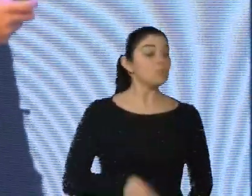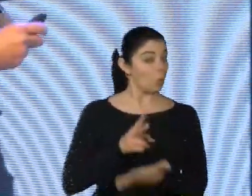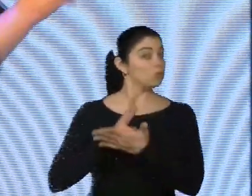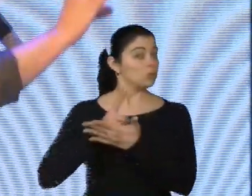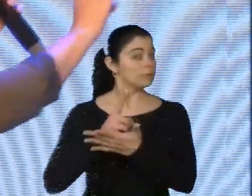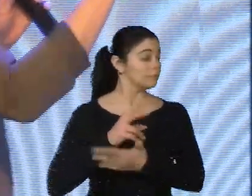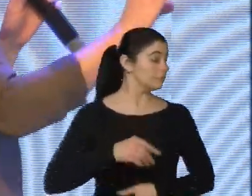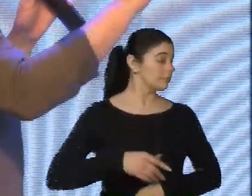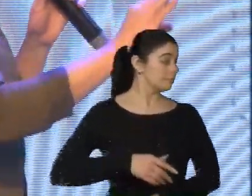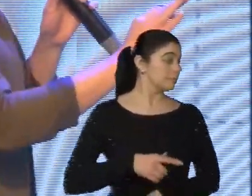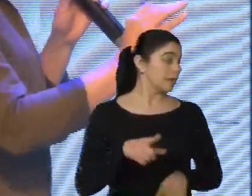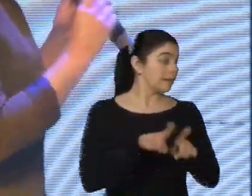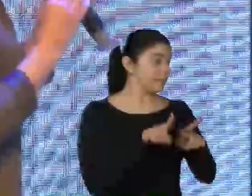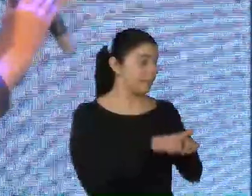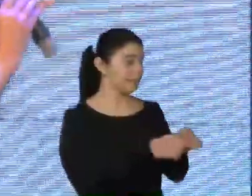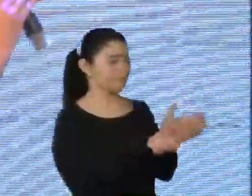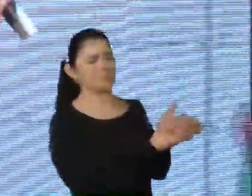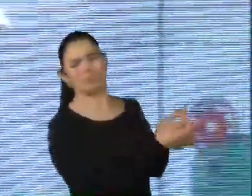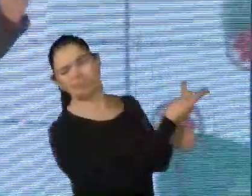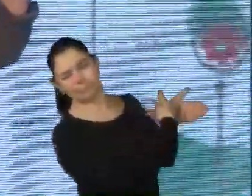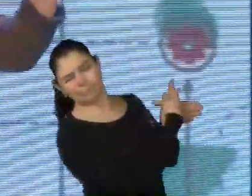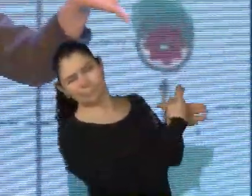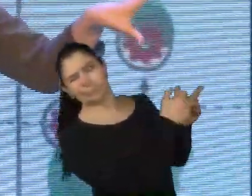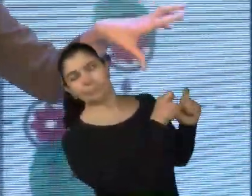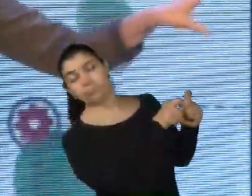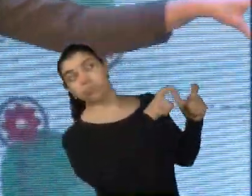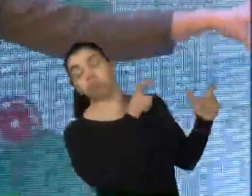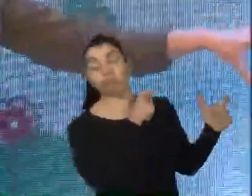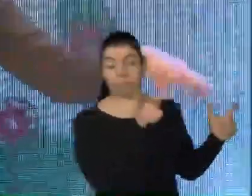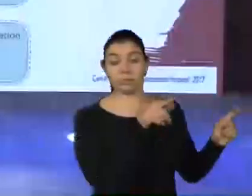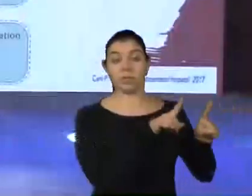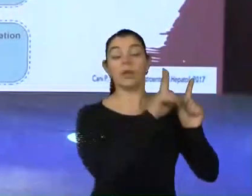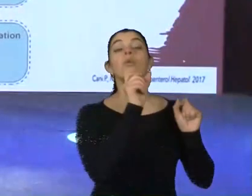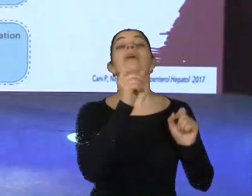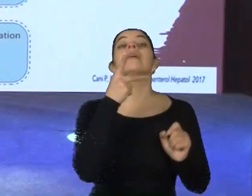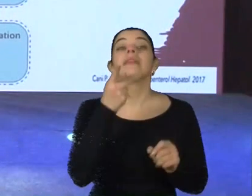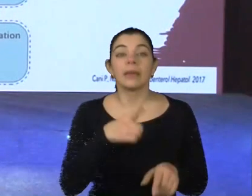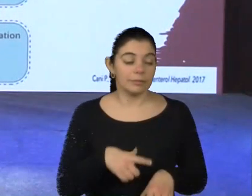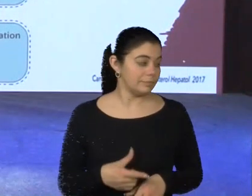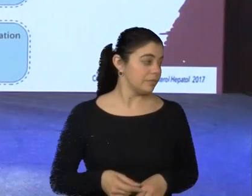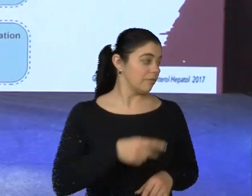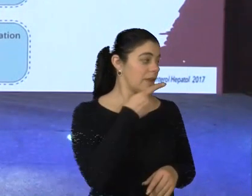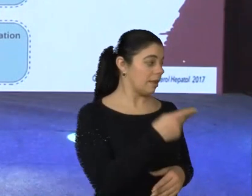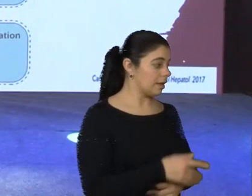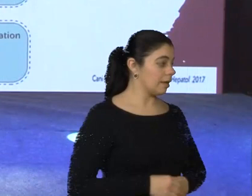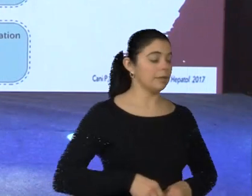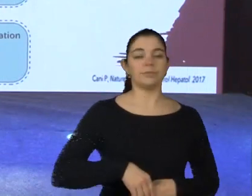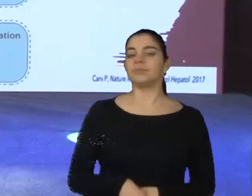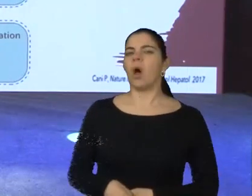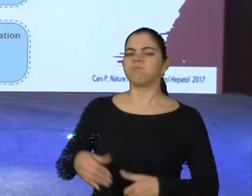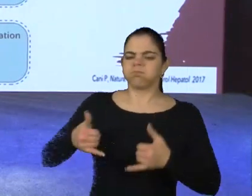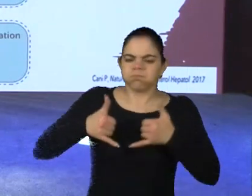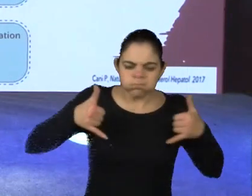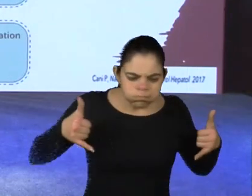Continuando aqui, que esse gráfico tem um monte de coisa. Então, essa nossa microbiota, ela está ligada à obesidade, à